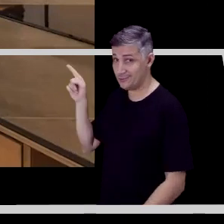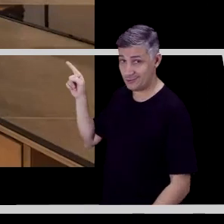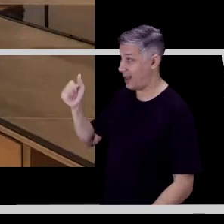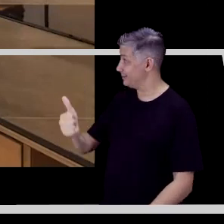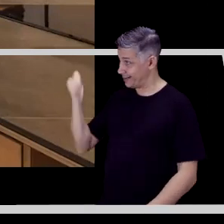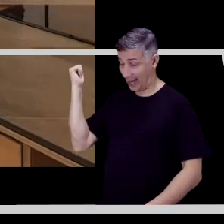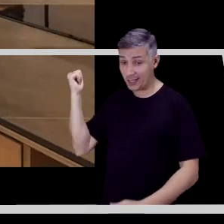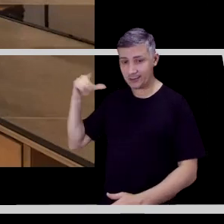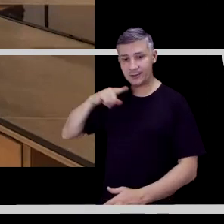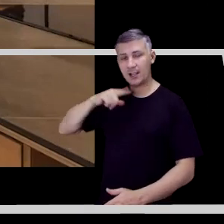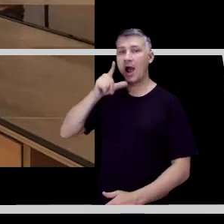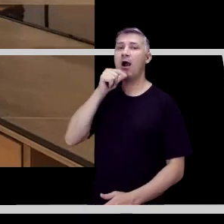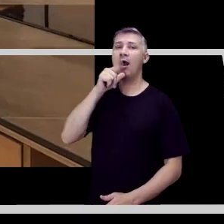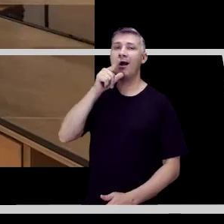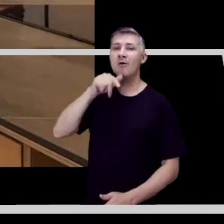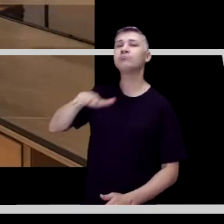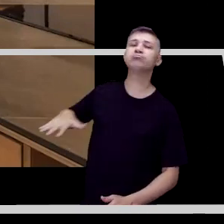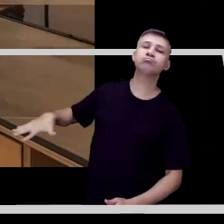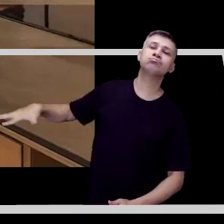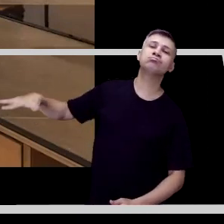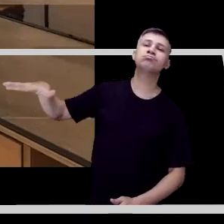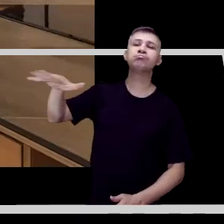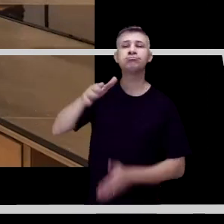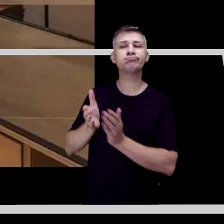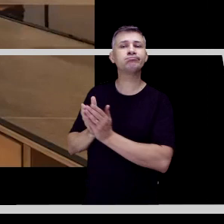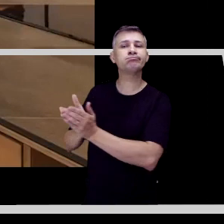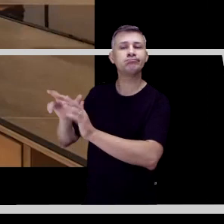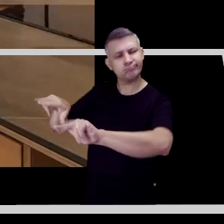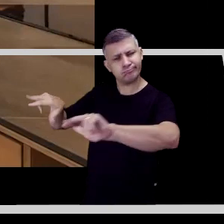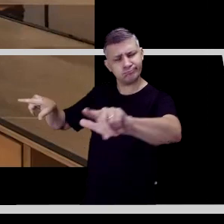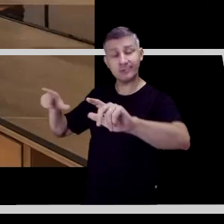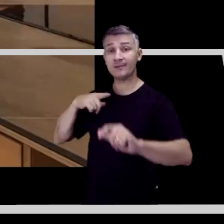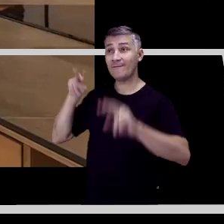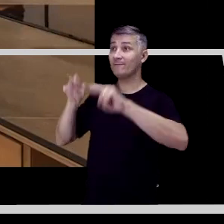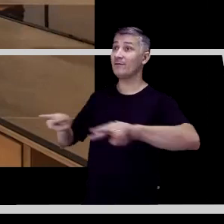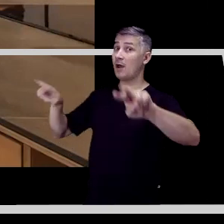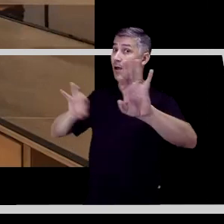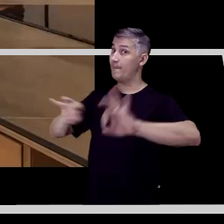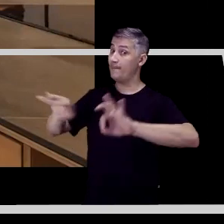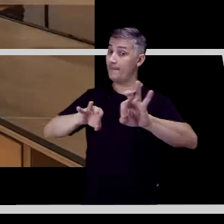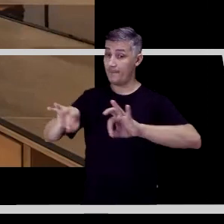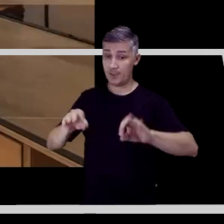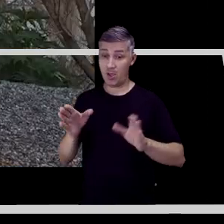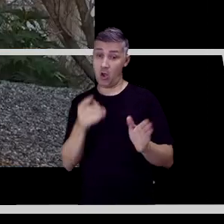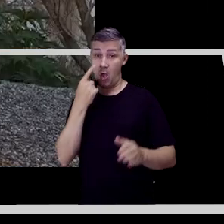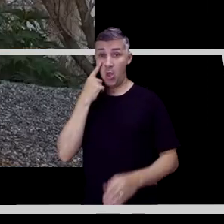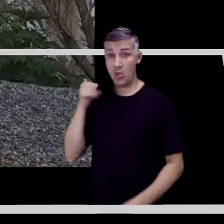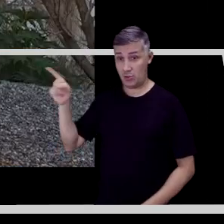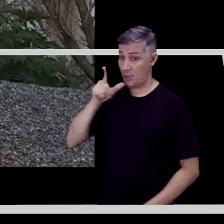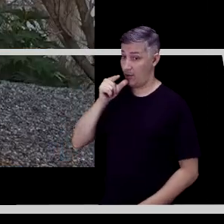teríamos esse lago. Então tu cria uma continuidade assim visual e programática